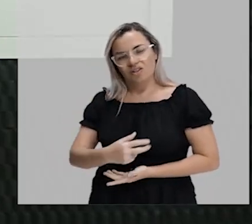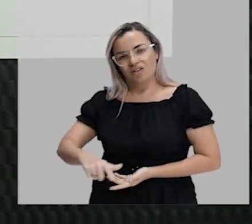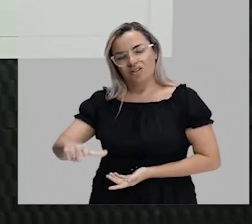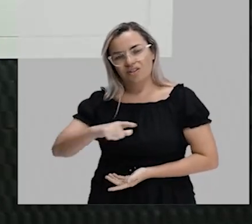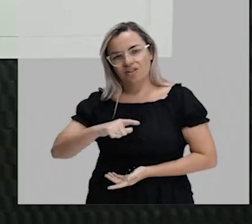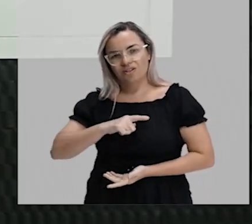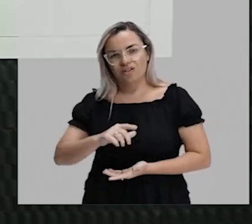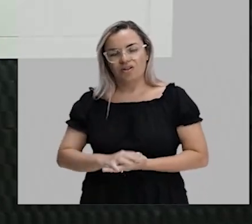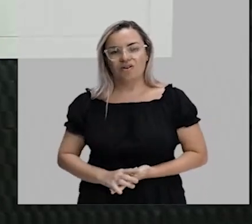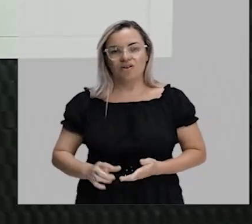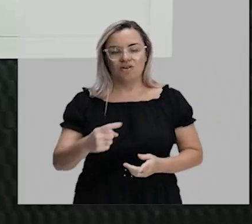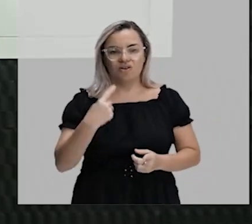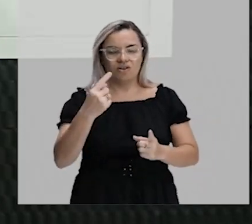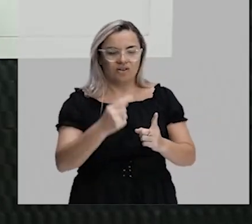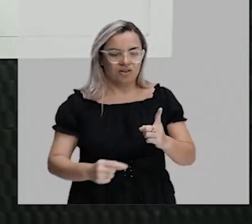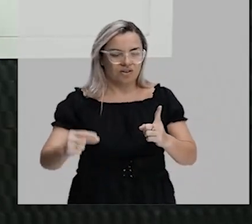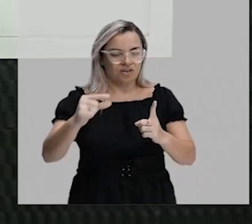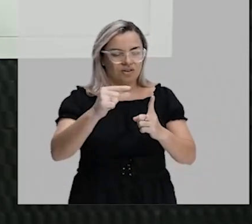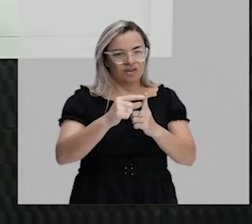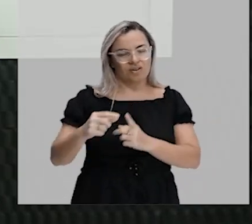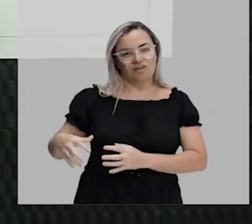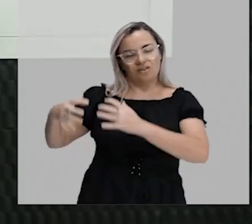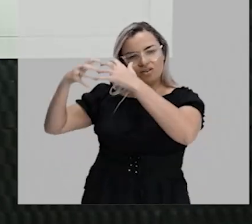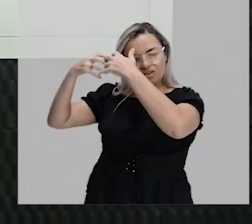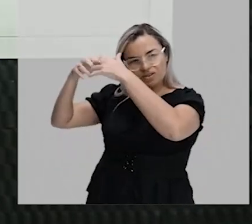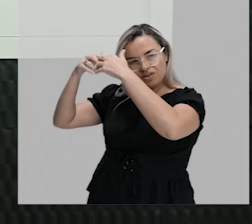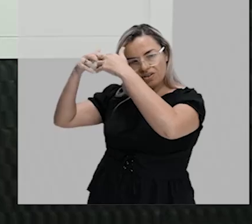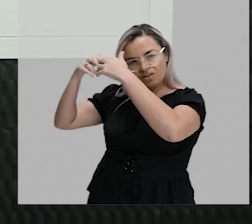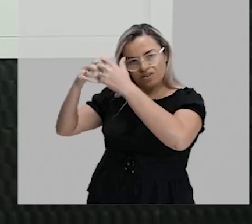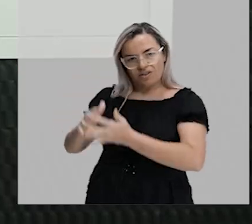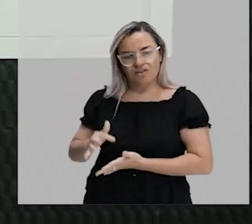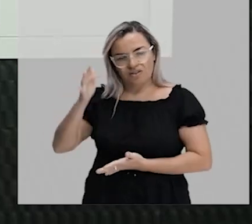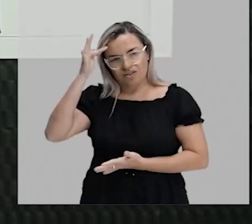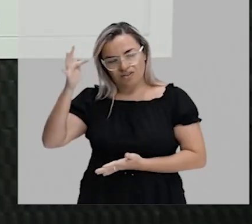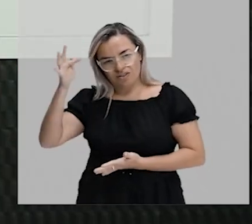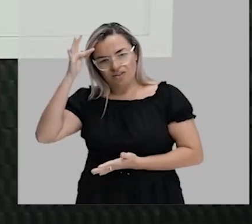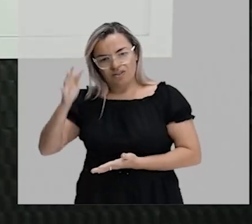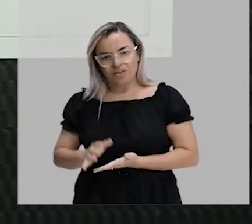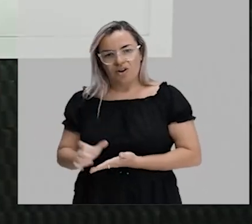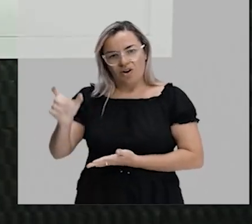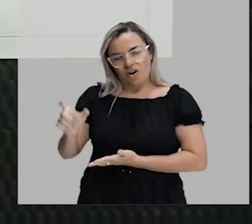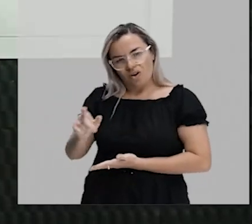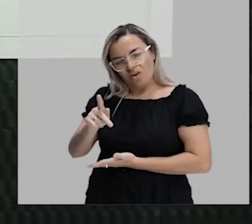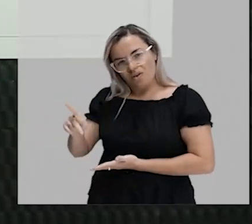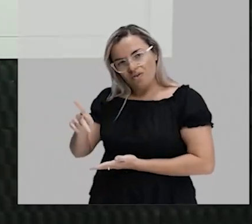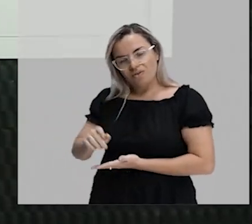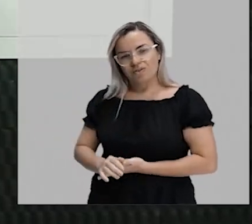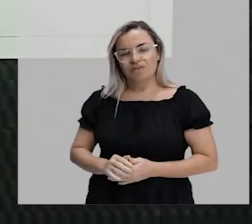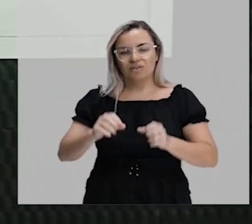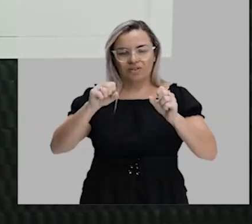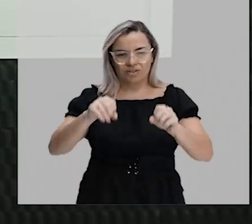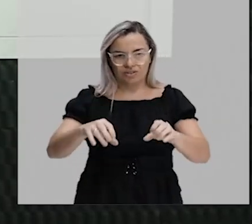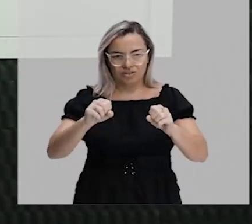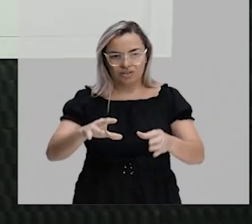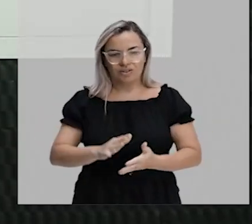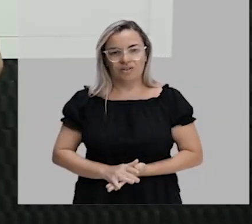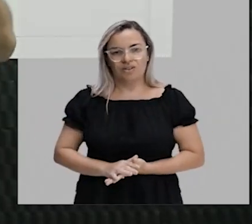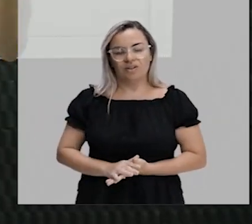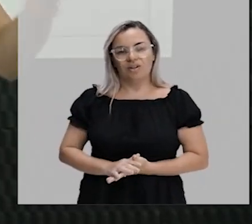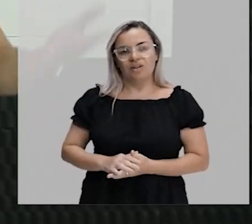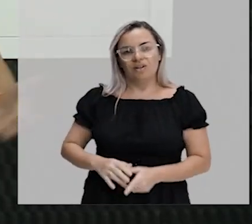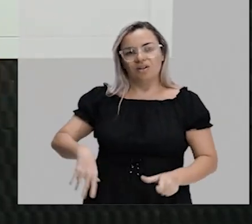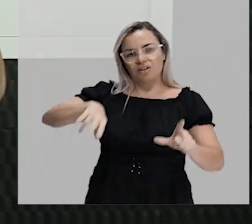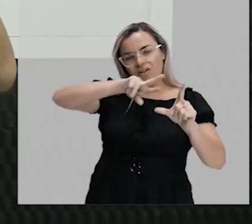reflexão filosófica. Esse rapaz que insiste em trazer filosofia para vocês de uma maneira, claro, aí pelas redes sociais,